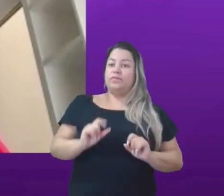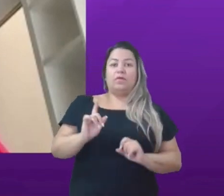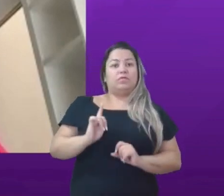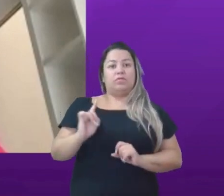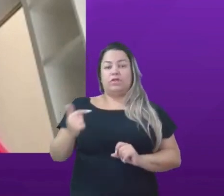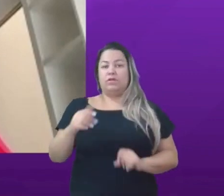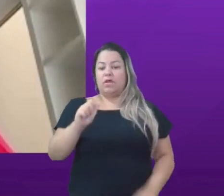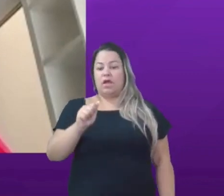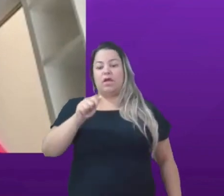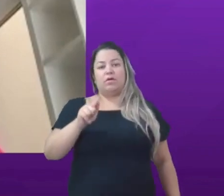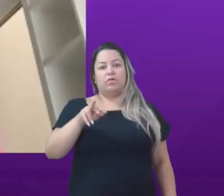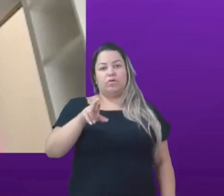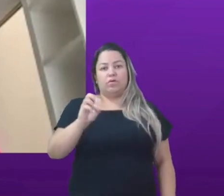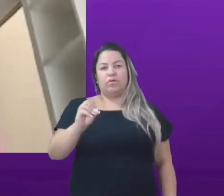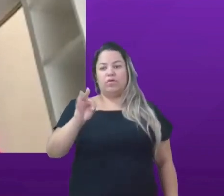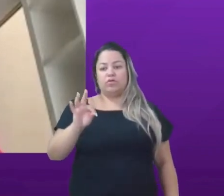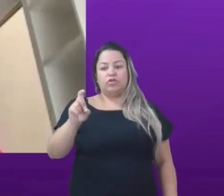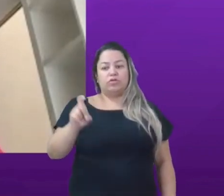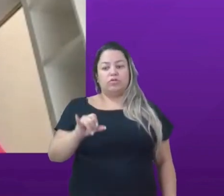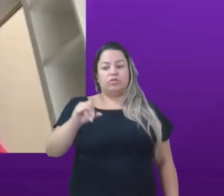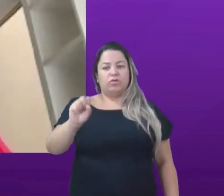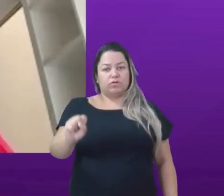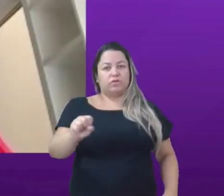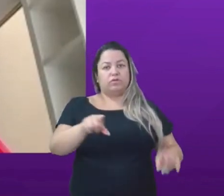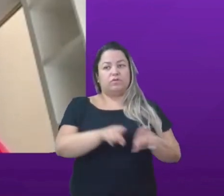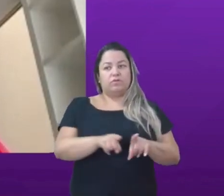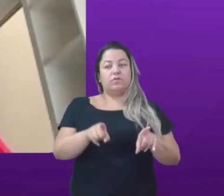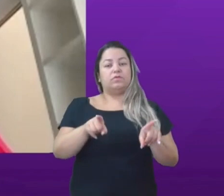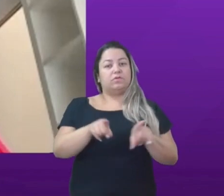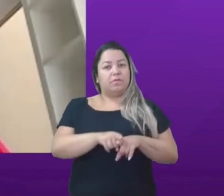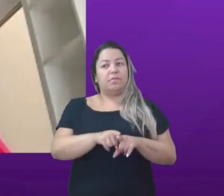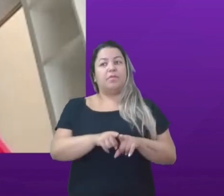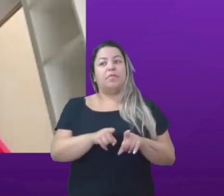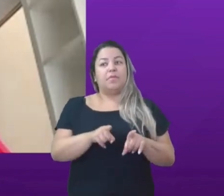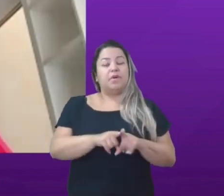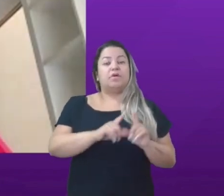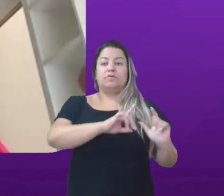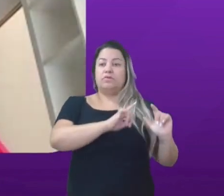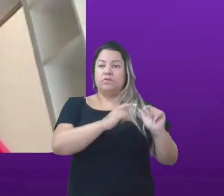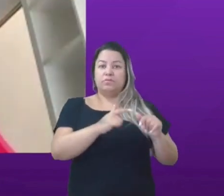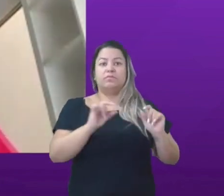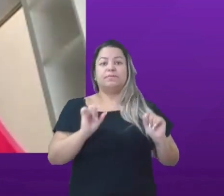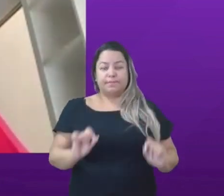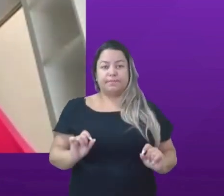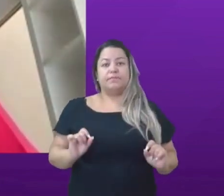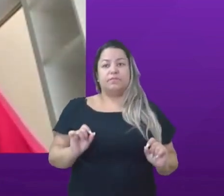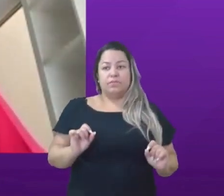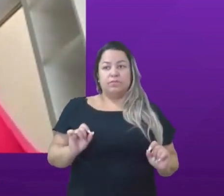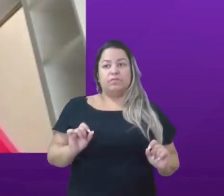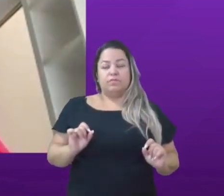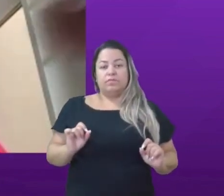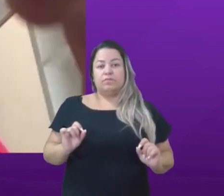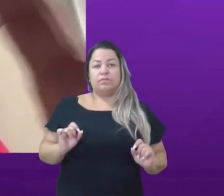conterem agrotóxicos, por serem um manejo mais tradicional mesmo, né?